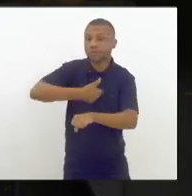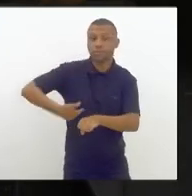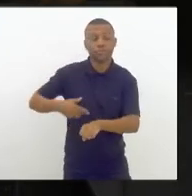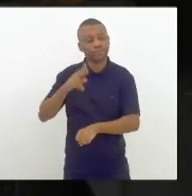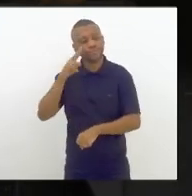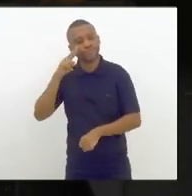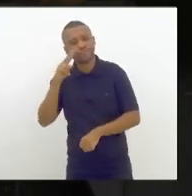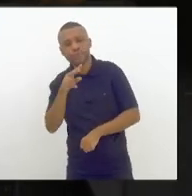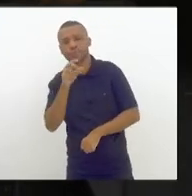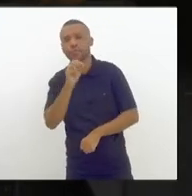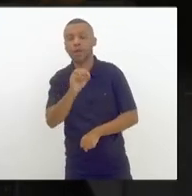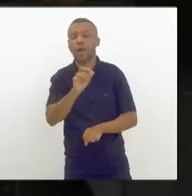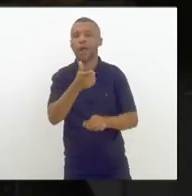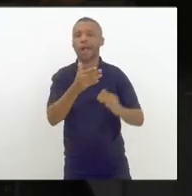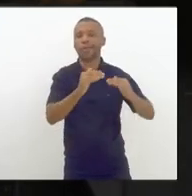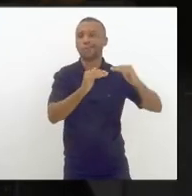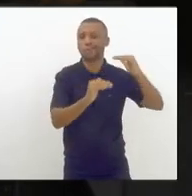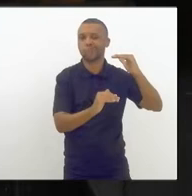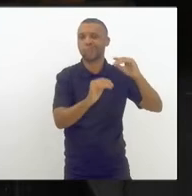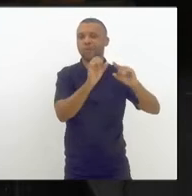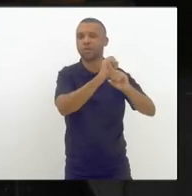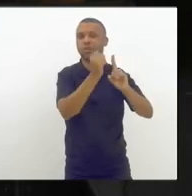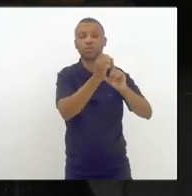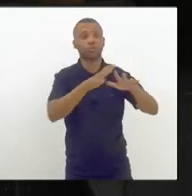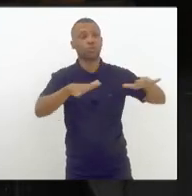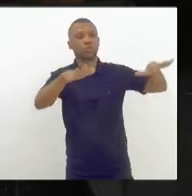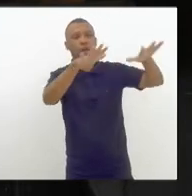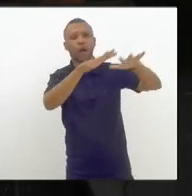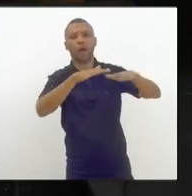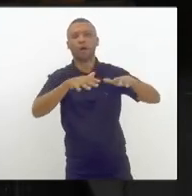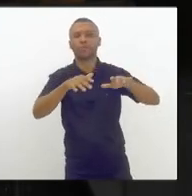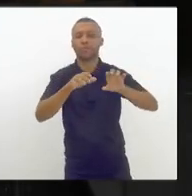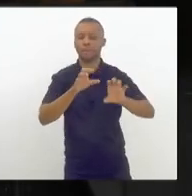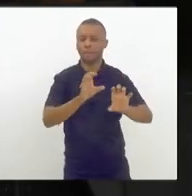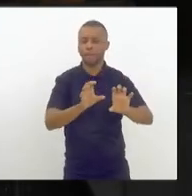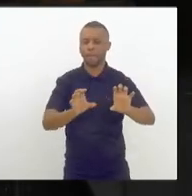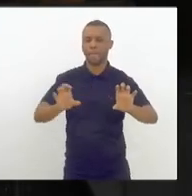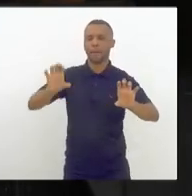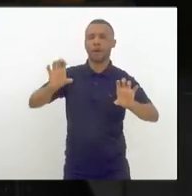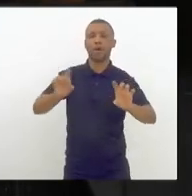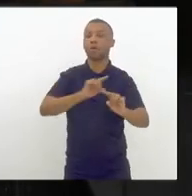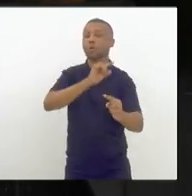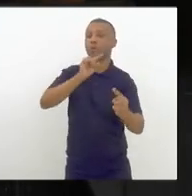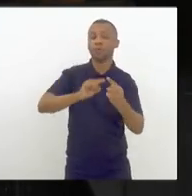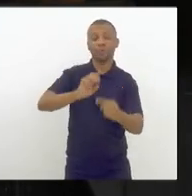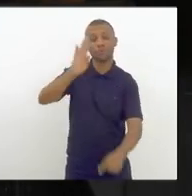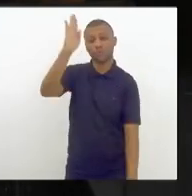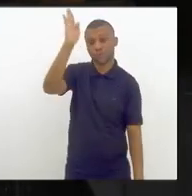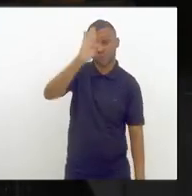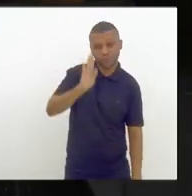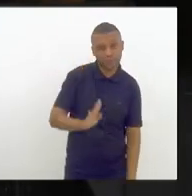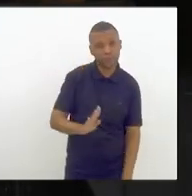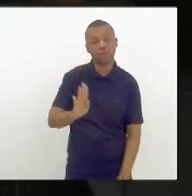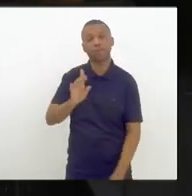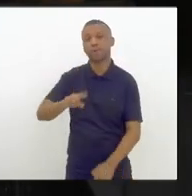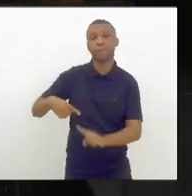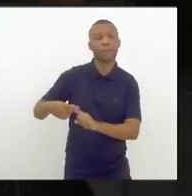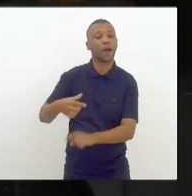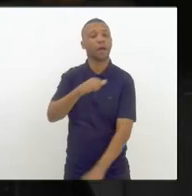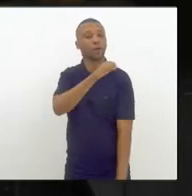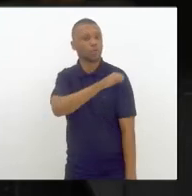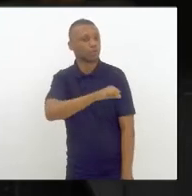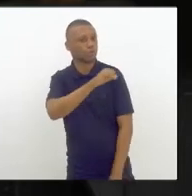das desigualdades sociais e regionais para termos um Brasil e um estado do Rio de Janeiro